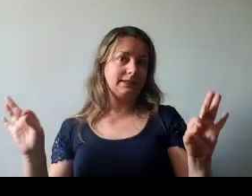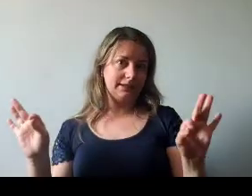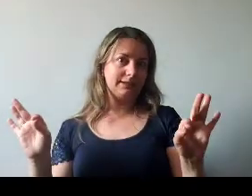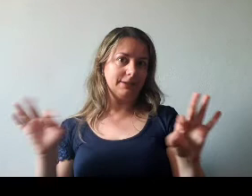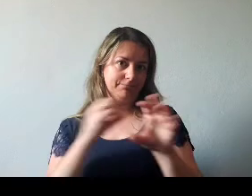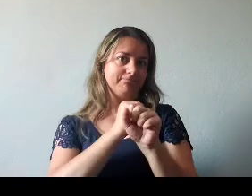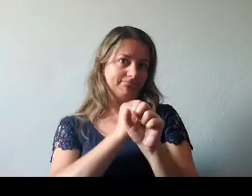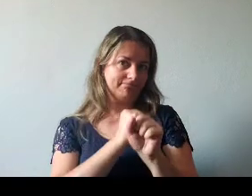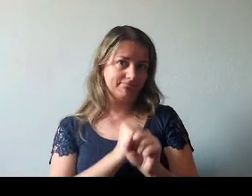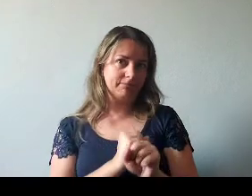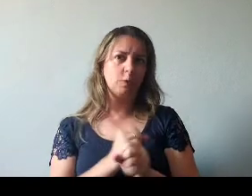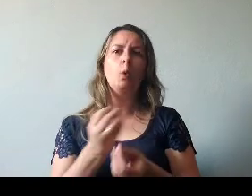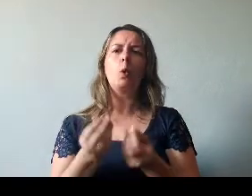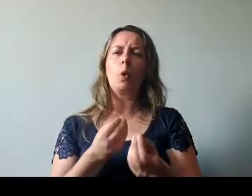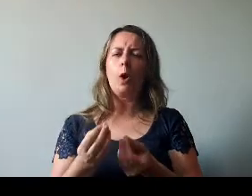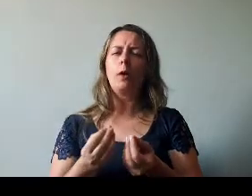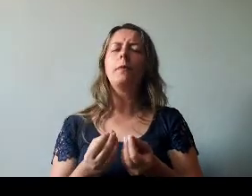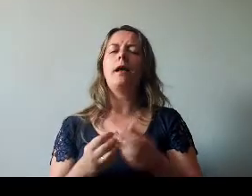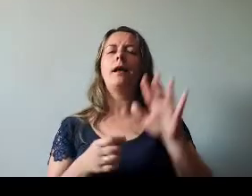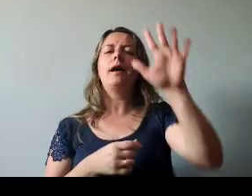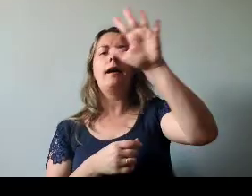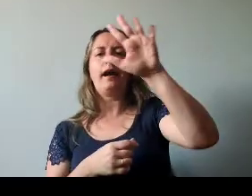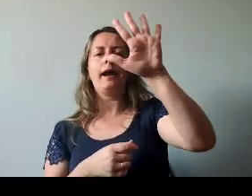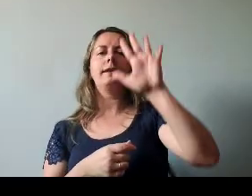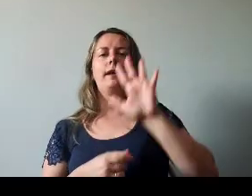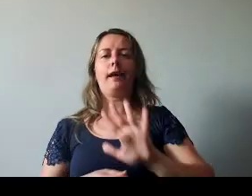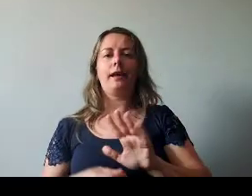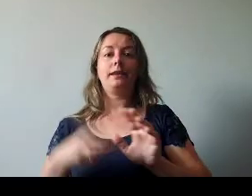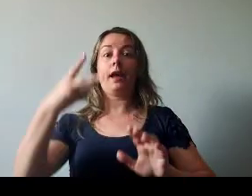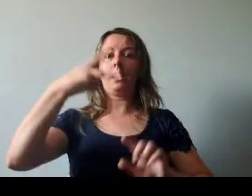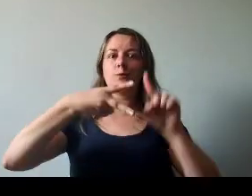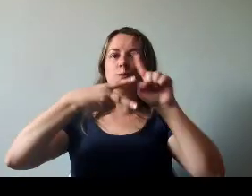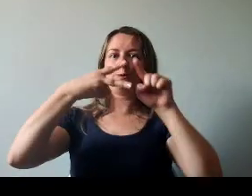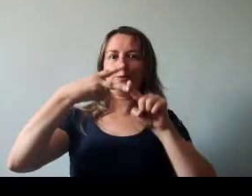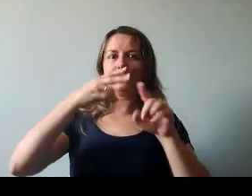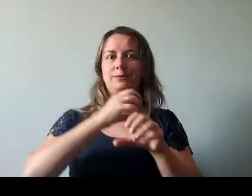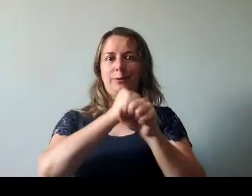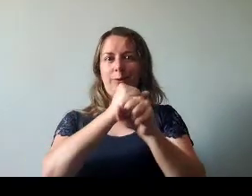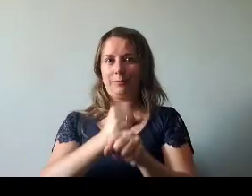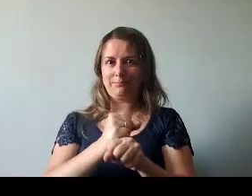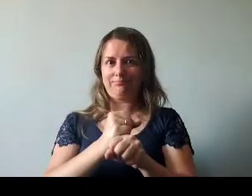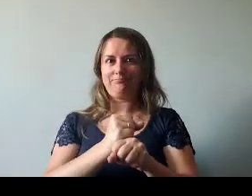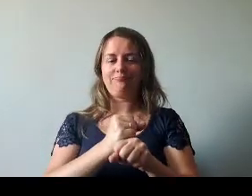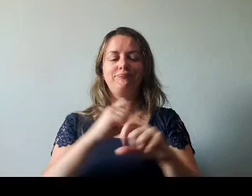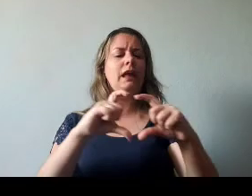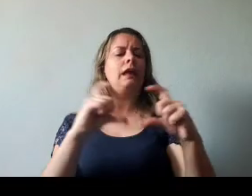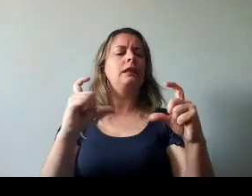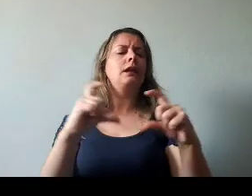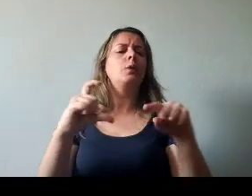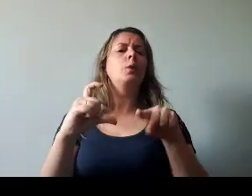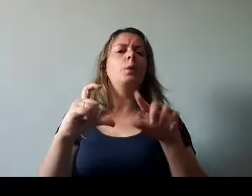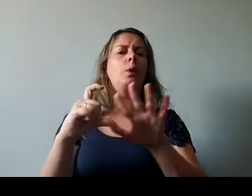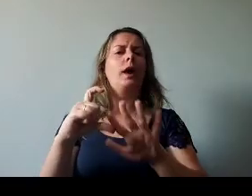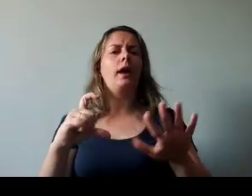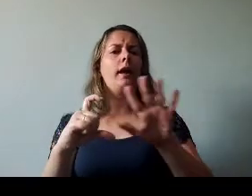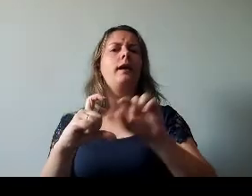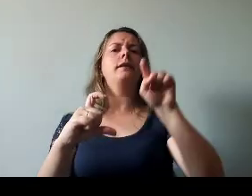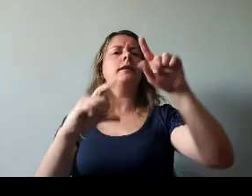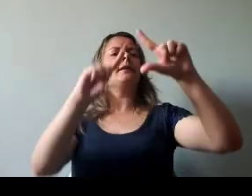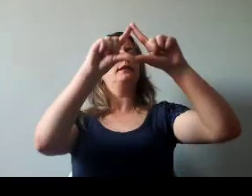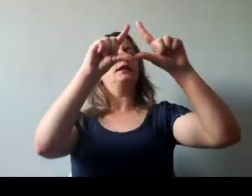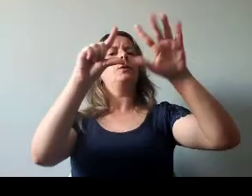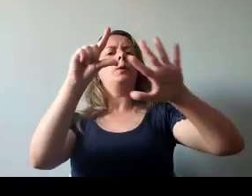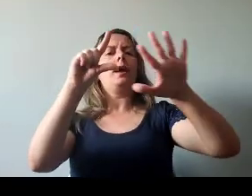a soma das duas áreas, a área do retângulo mais a área do triângulo. A área do retângulo é base vezes